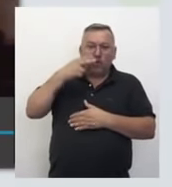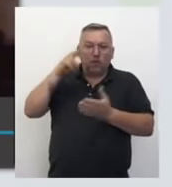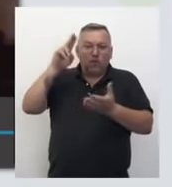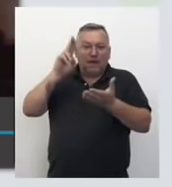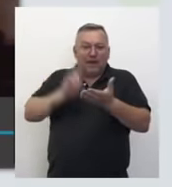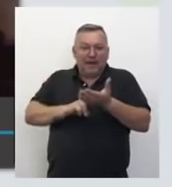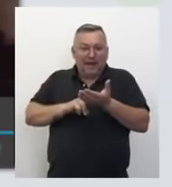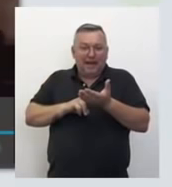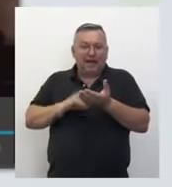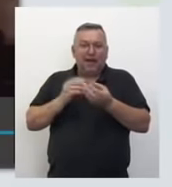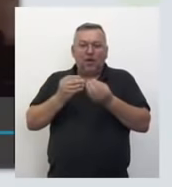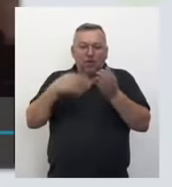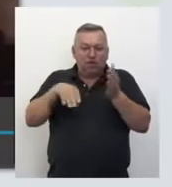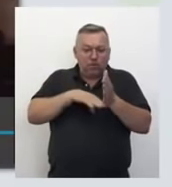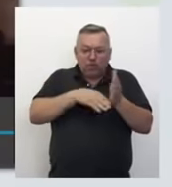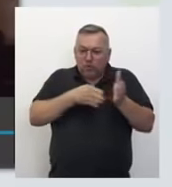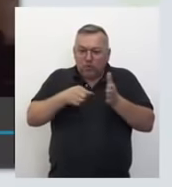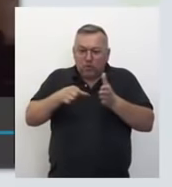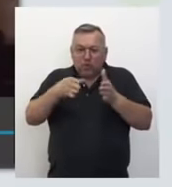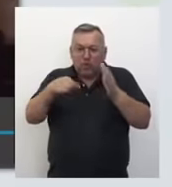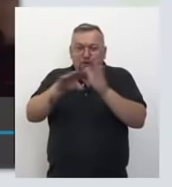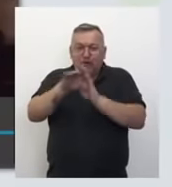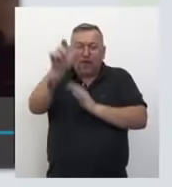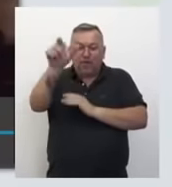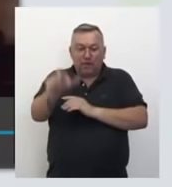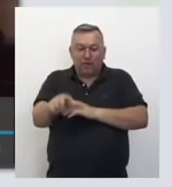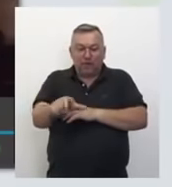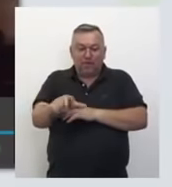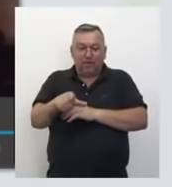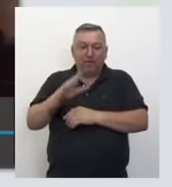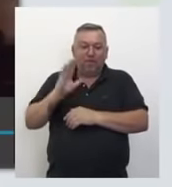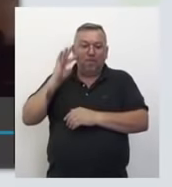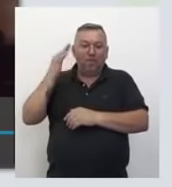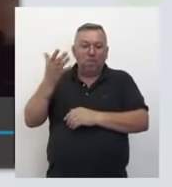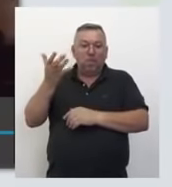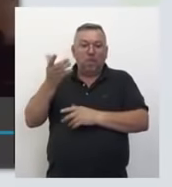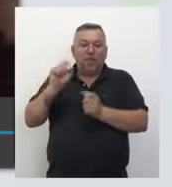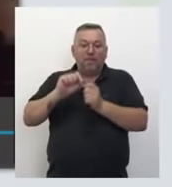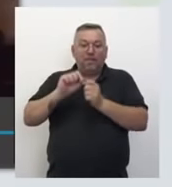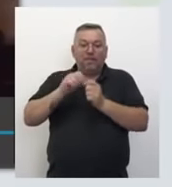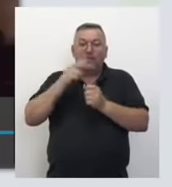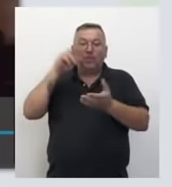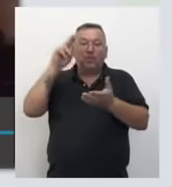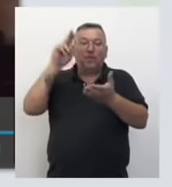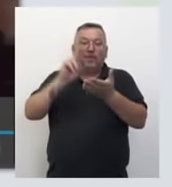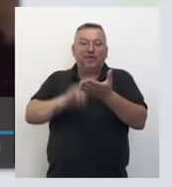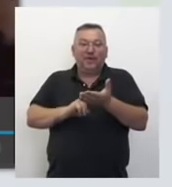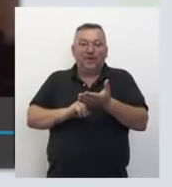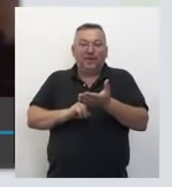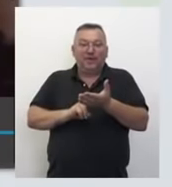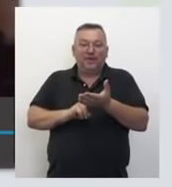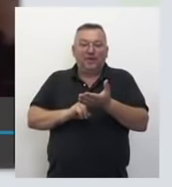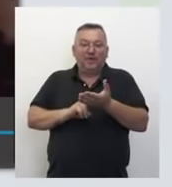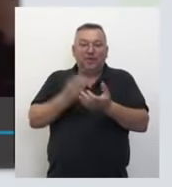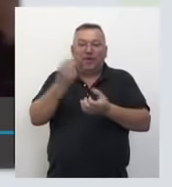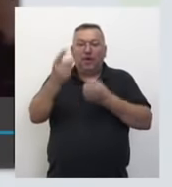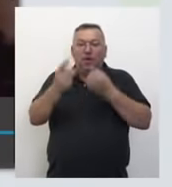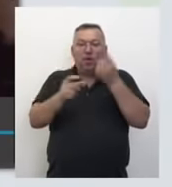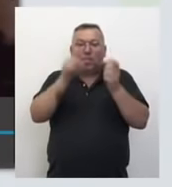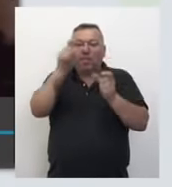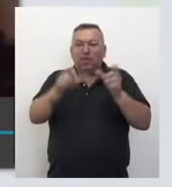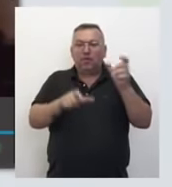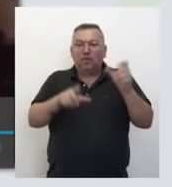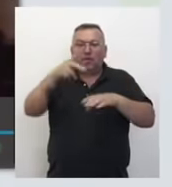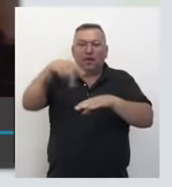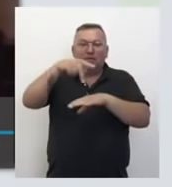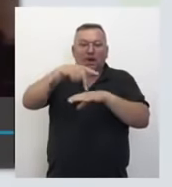que ela percorreu até chegar ao destinatário, ele decidiu que ele queria escrever uma carta para alguma pessoa em cada país